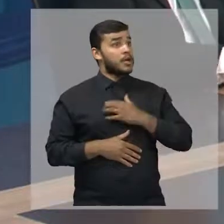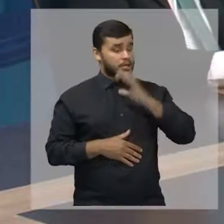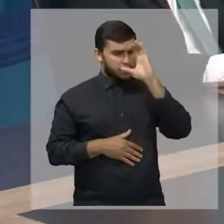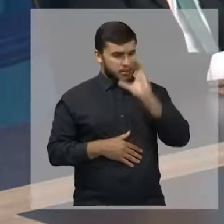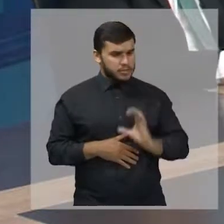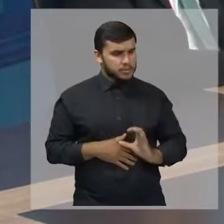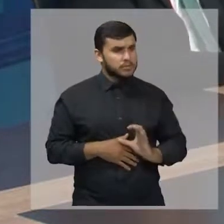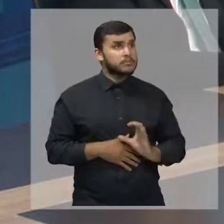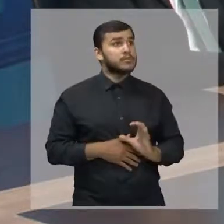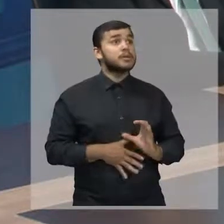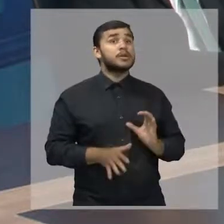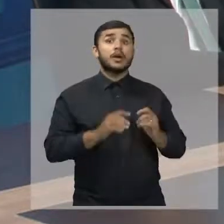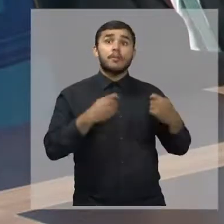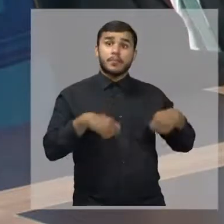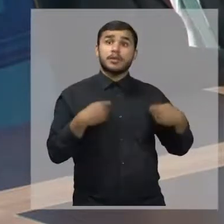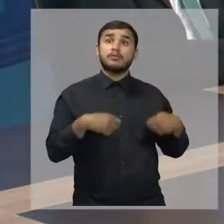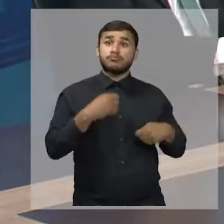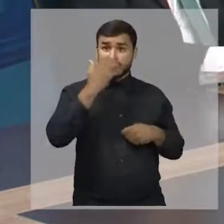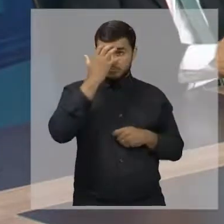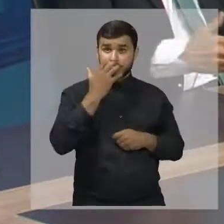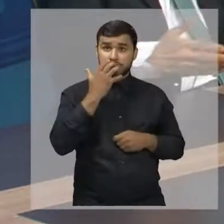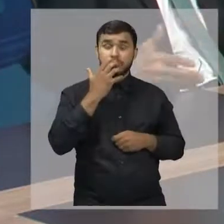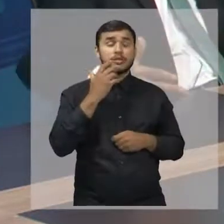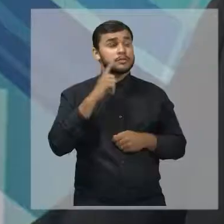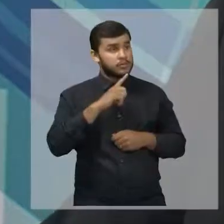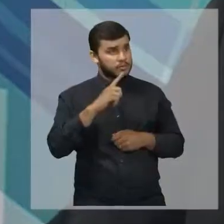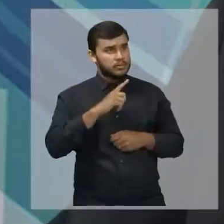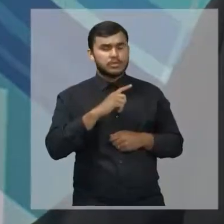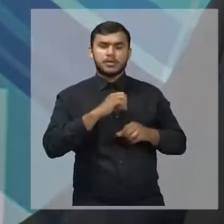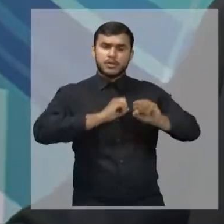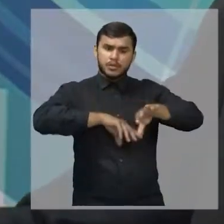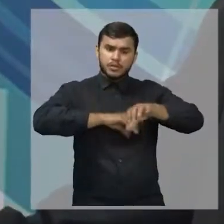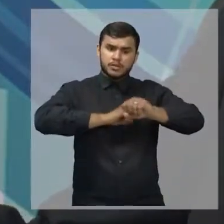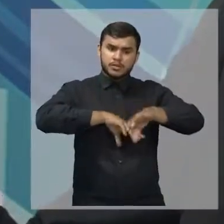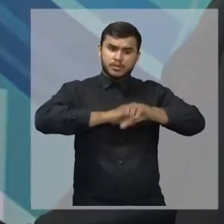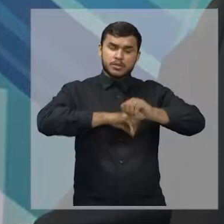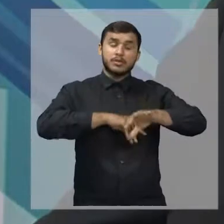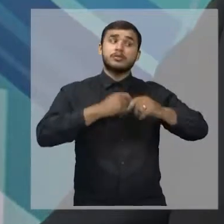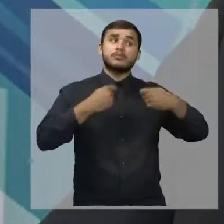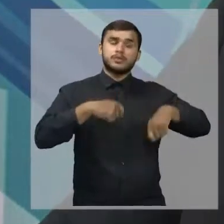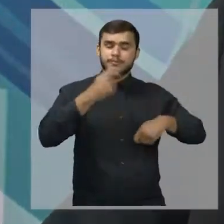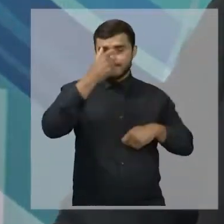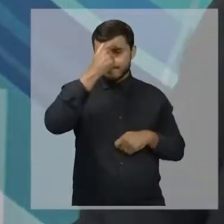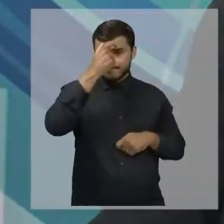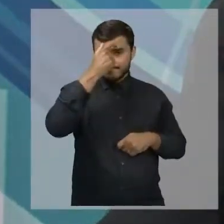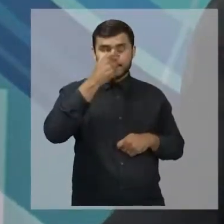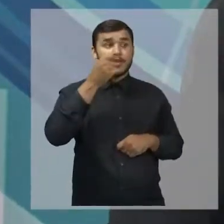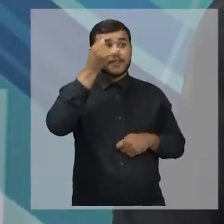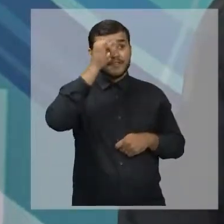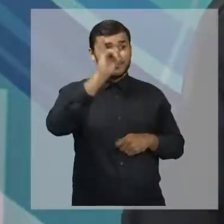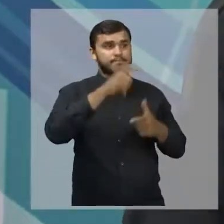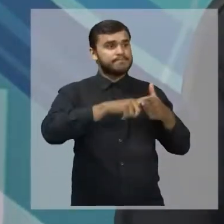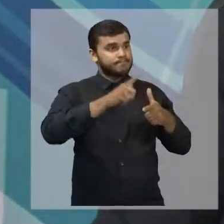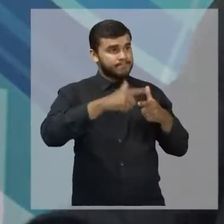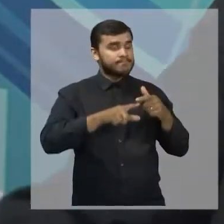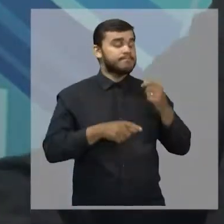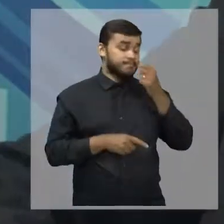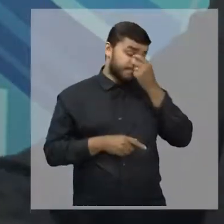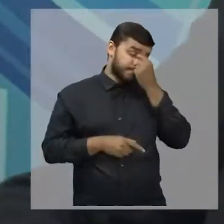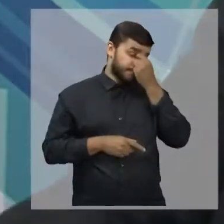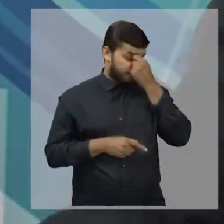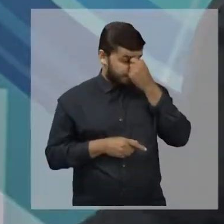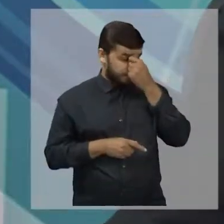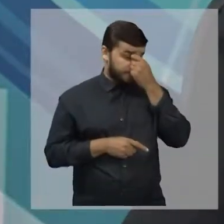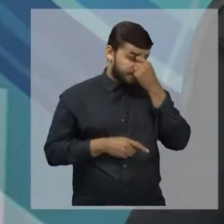agora precisa, evidentemente, de uma cultura, de uma educação para a cidadania, para evitar fake news, para evitar essas distorções. Mas com